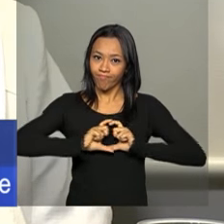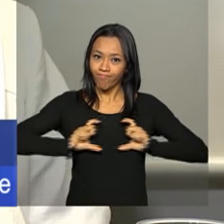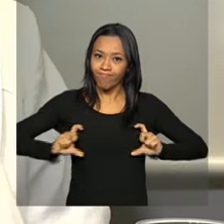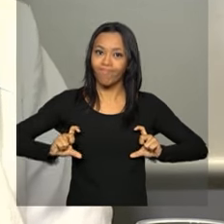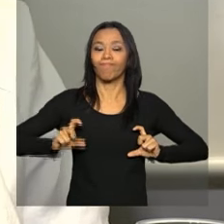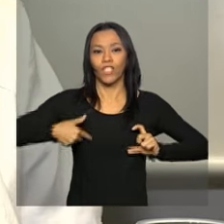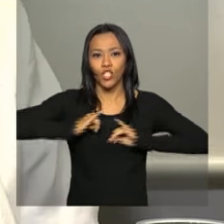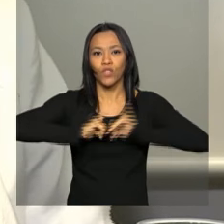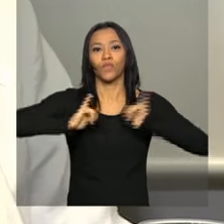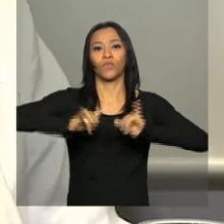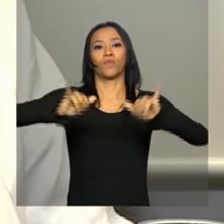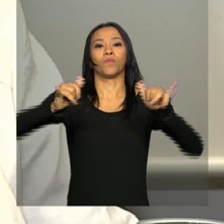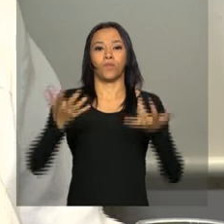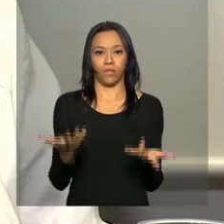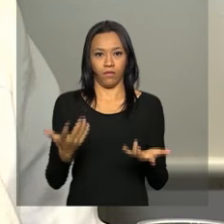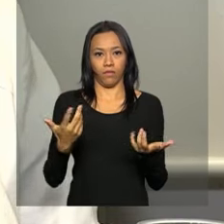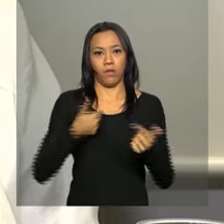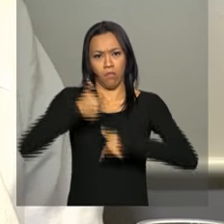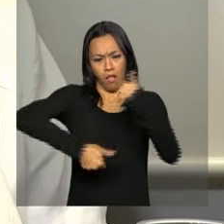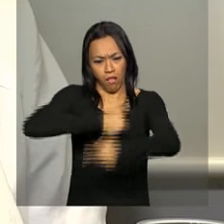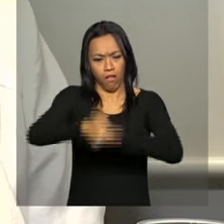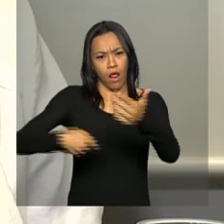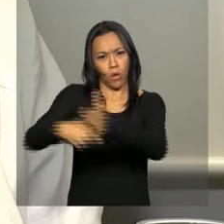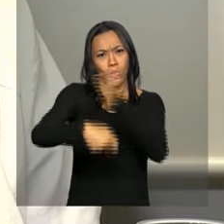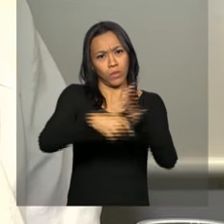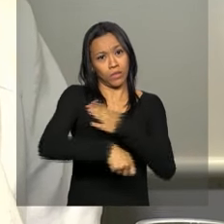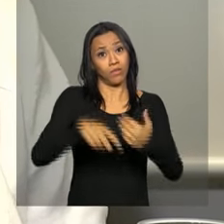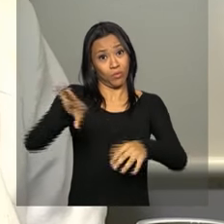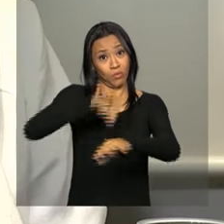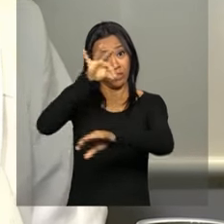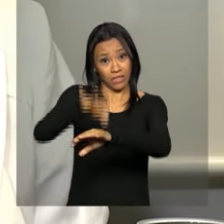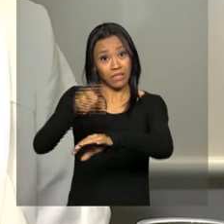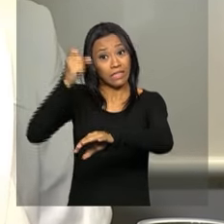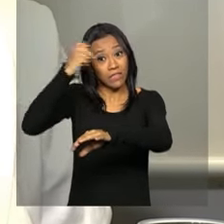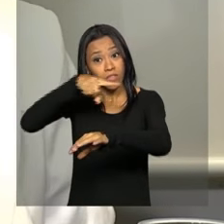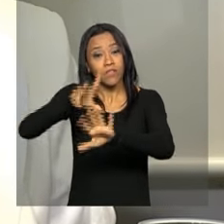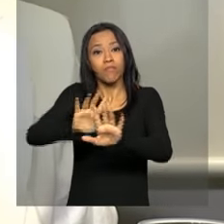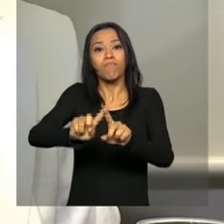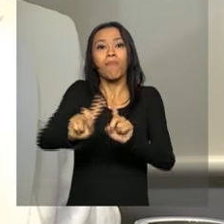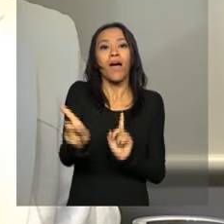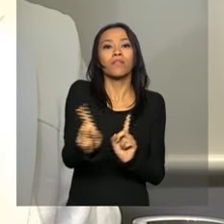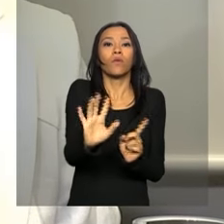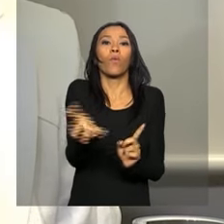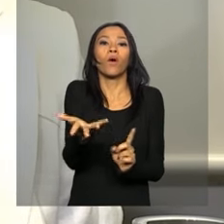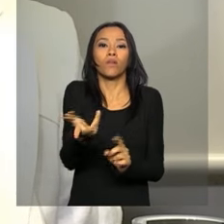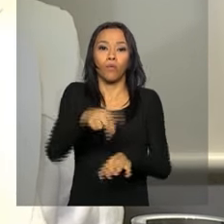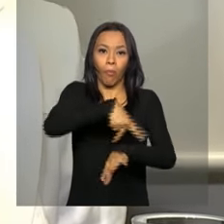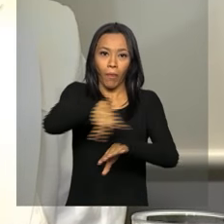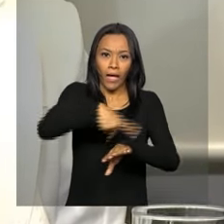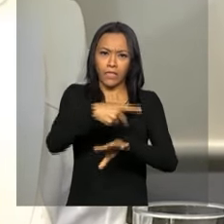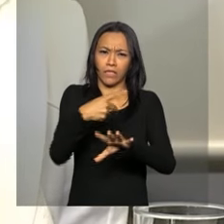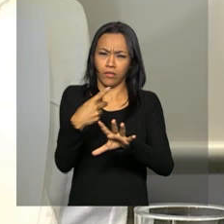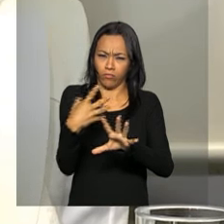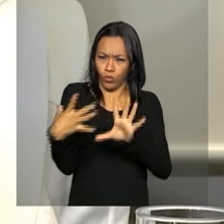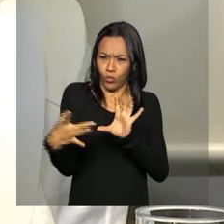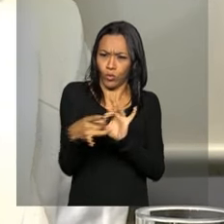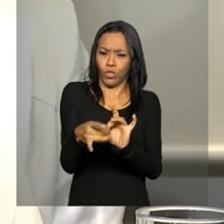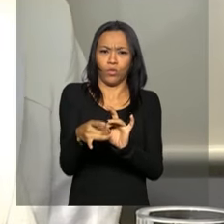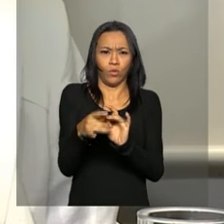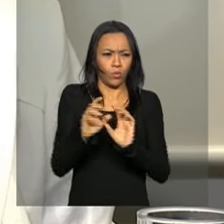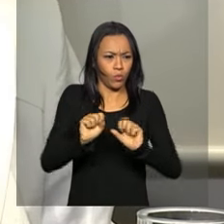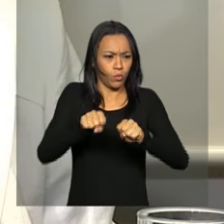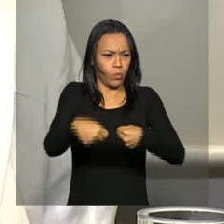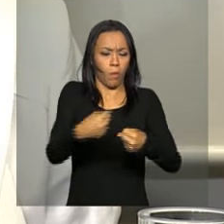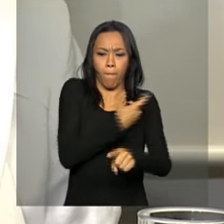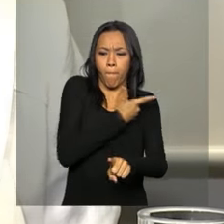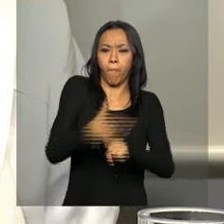da campanha. Sim, um mosquito é difícil, está sendo difícil. Porém, quando um país se une, quando o país está unido,